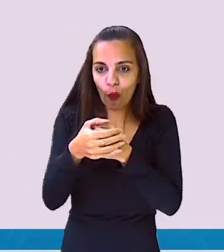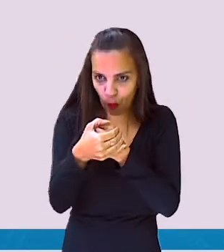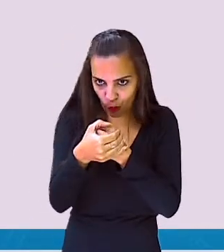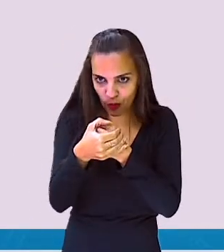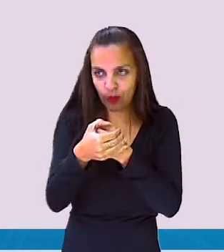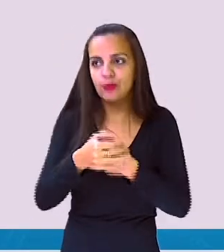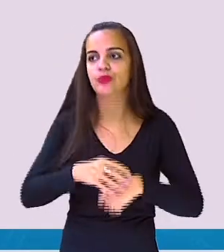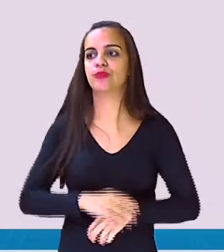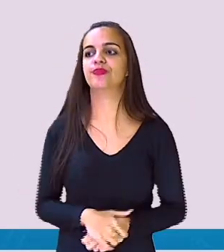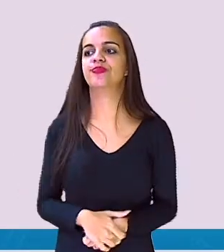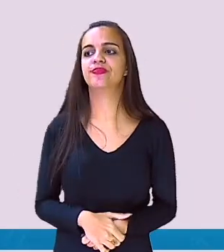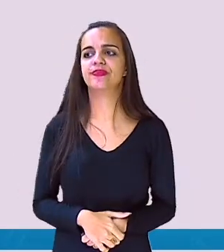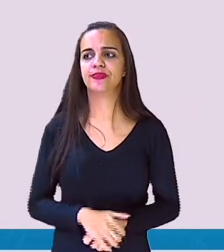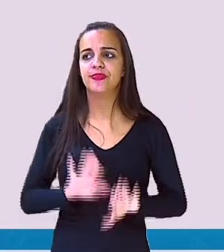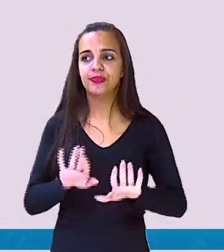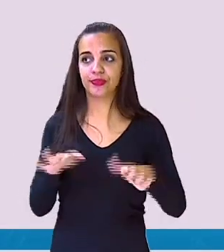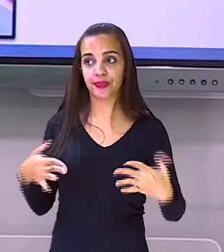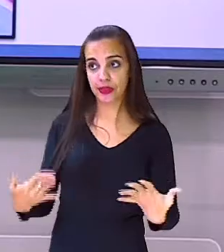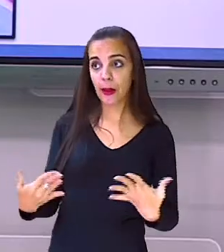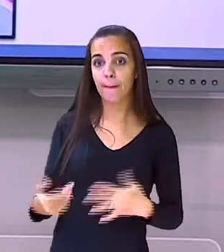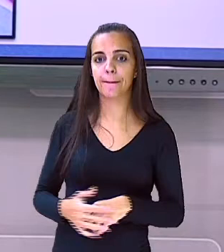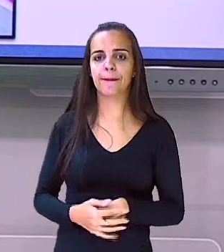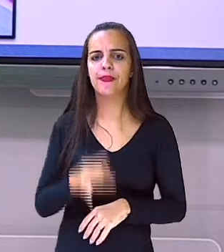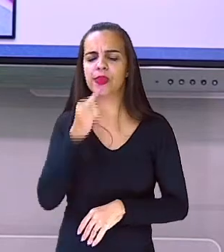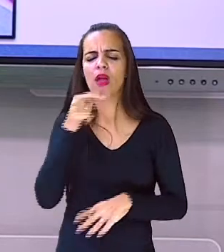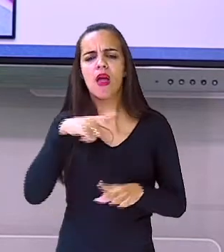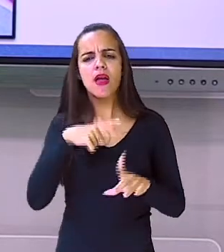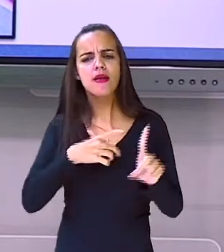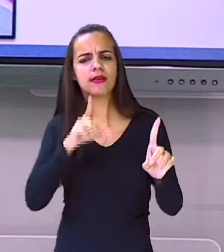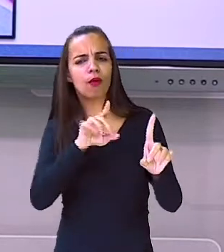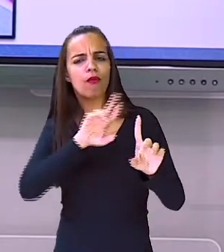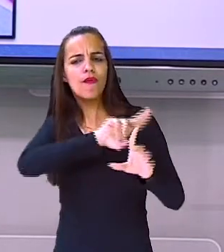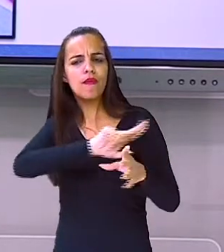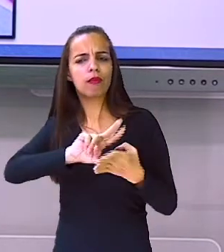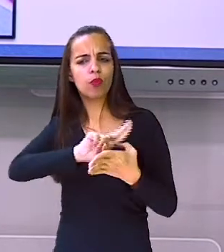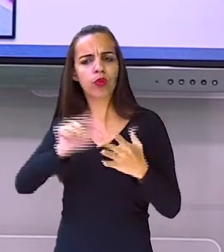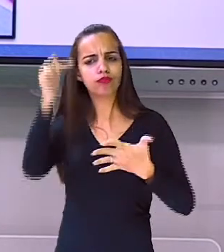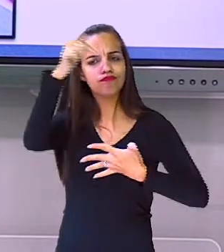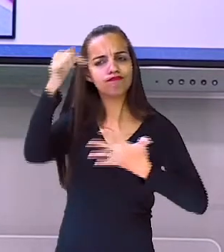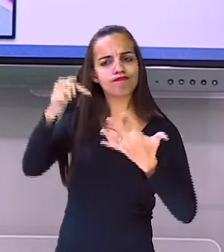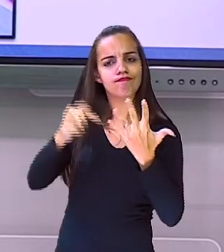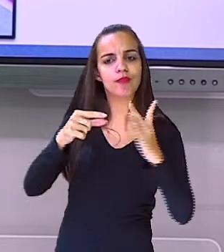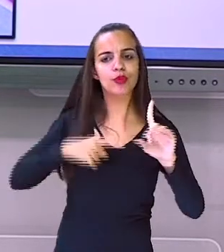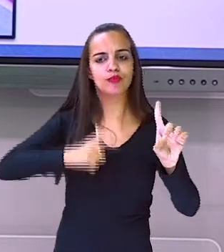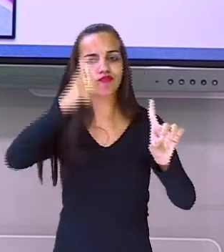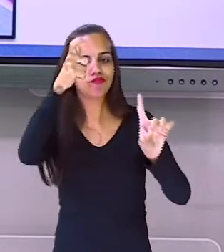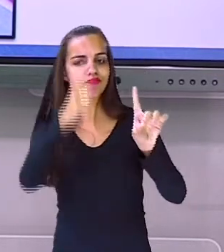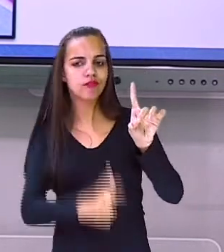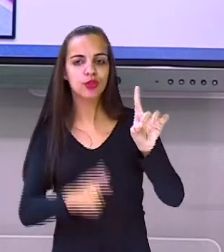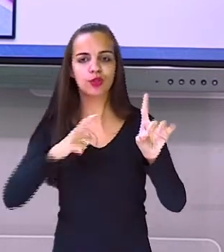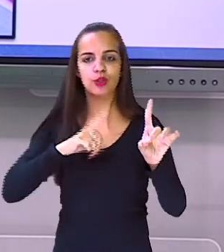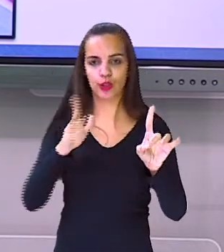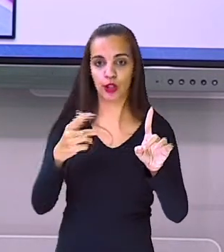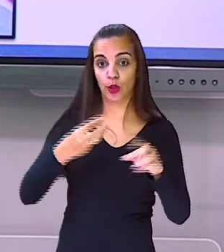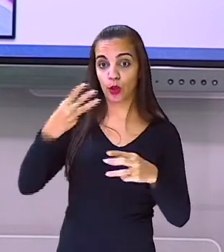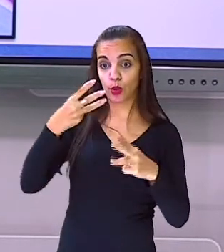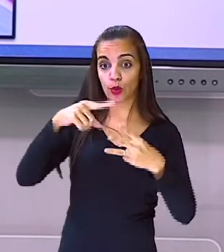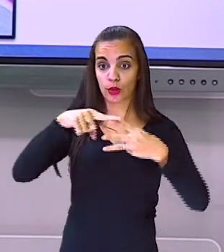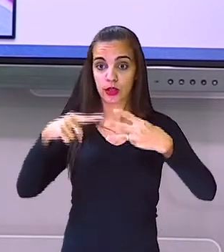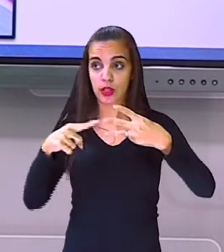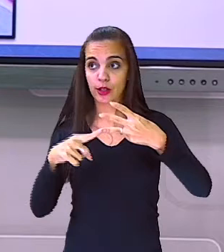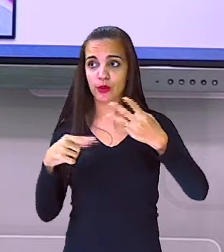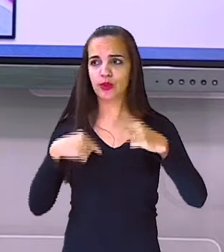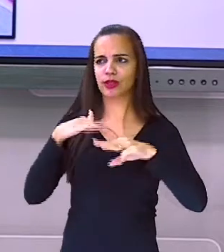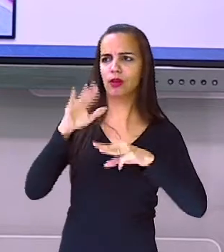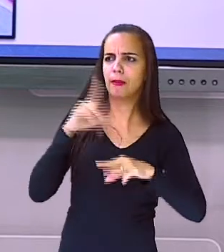sujeito oculto. Esses são os 5 tipos de sujeito e os 3 últimos nós dedicamos mais atenção porque